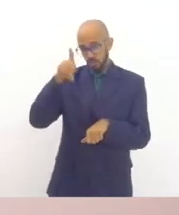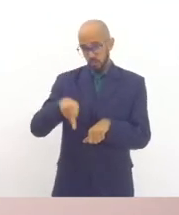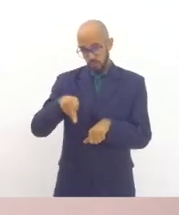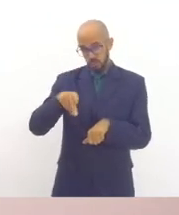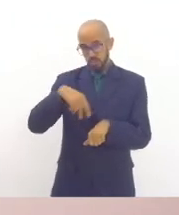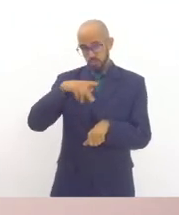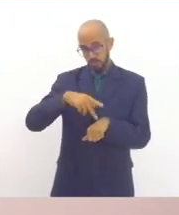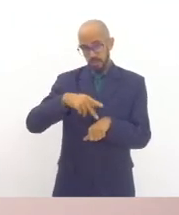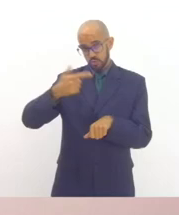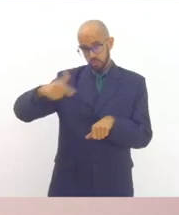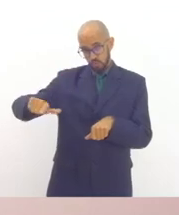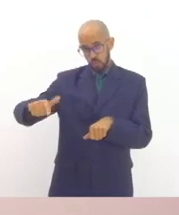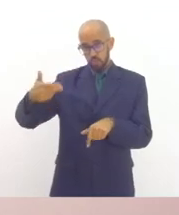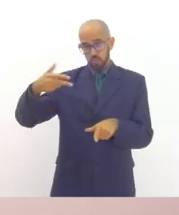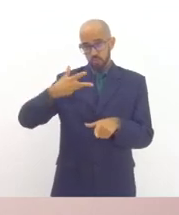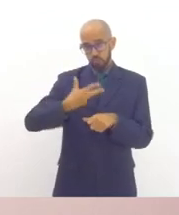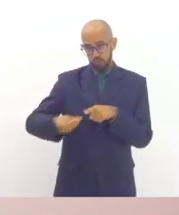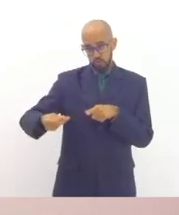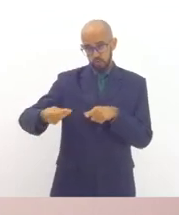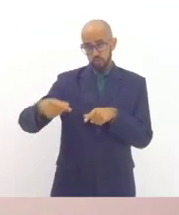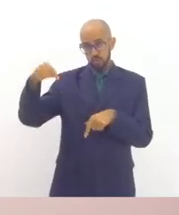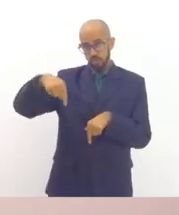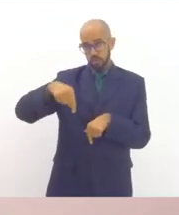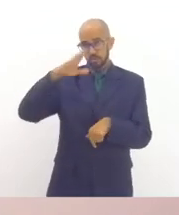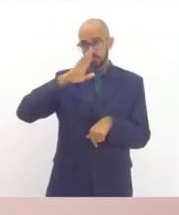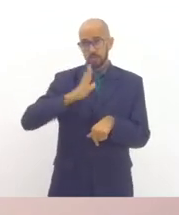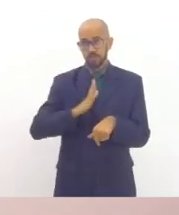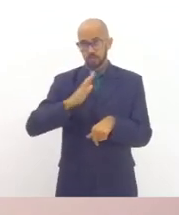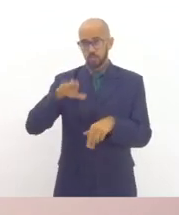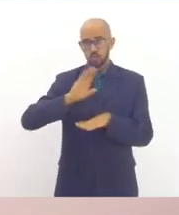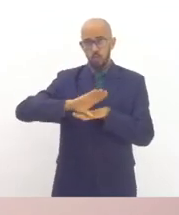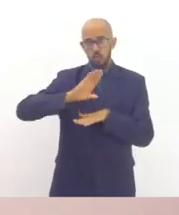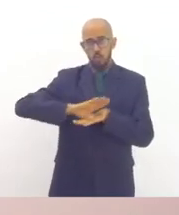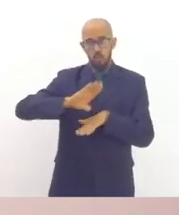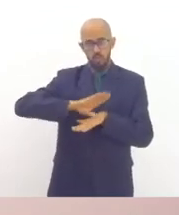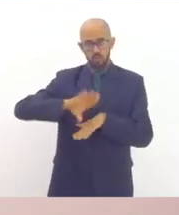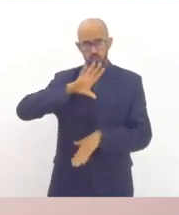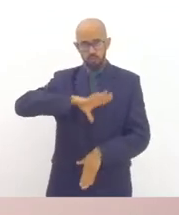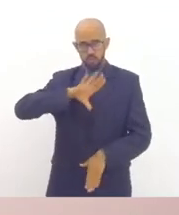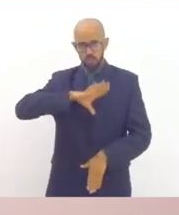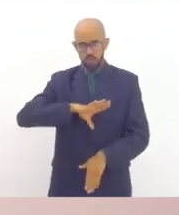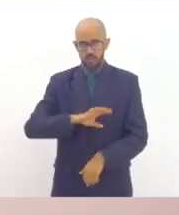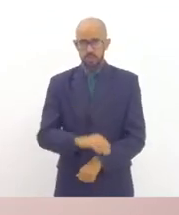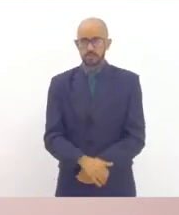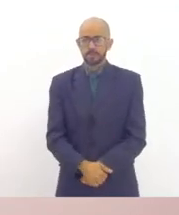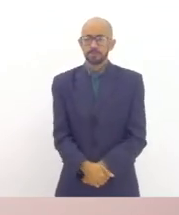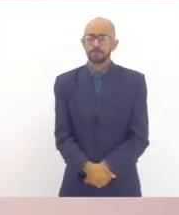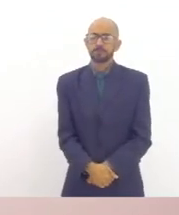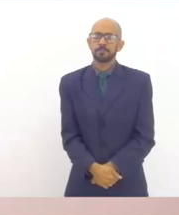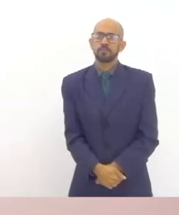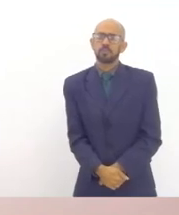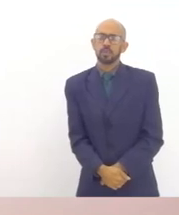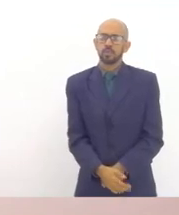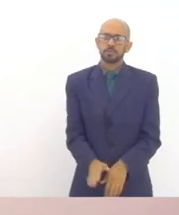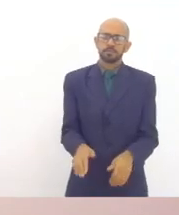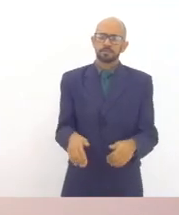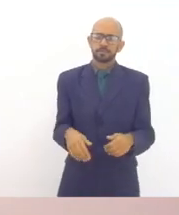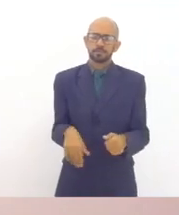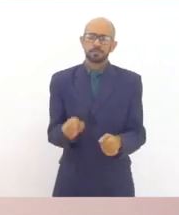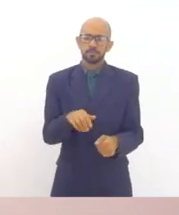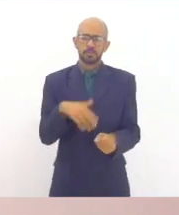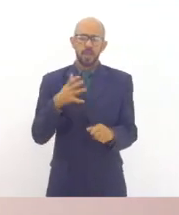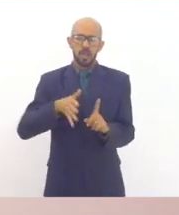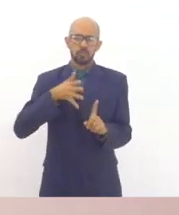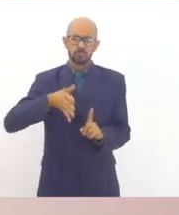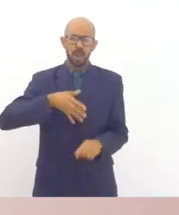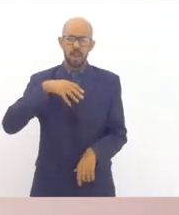e a gente acolhe refugiados na UERJ num curso de português com refugiados. Né? Então, a fala da professora